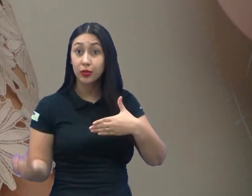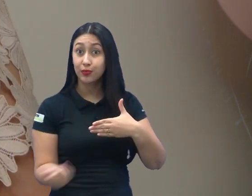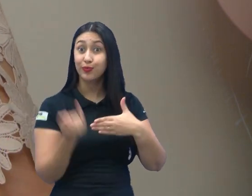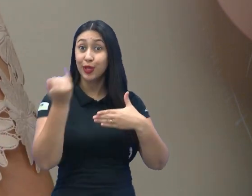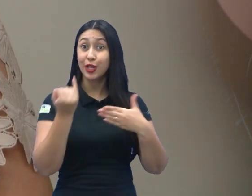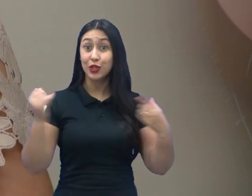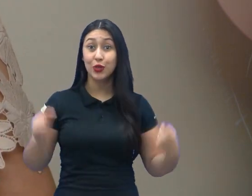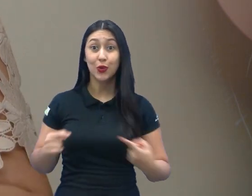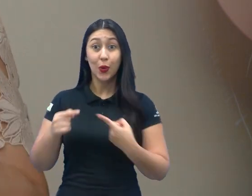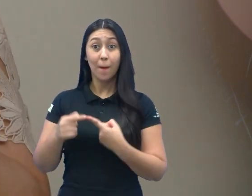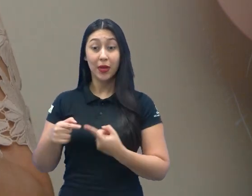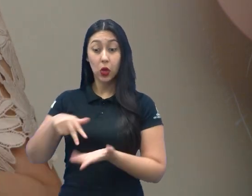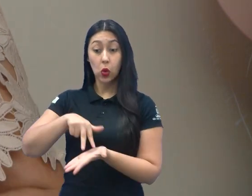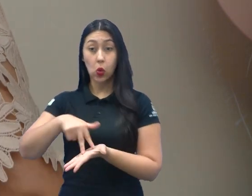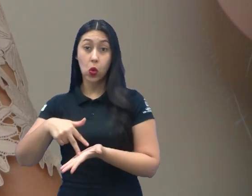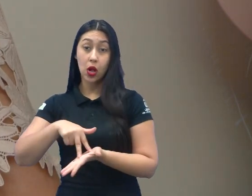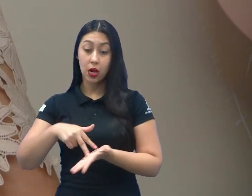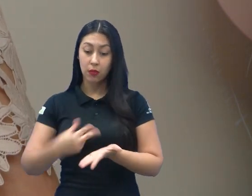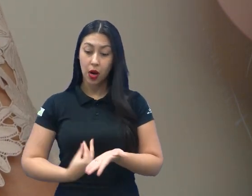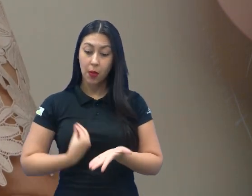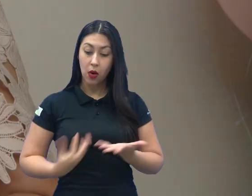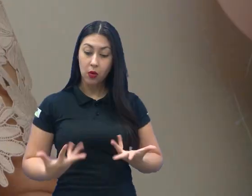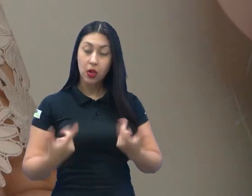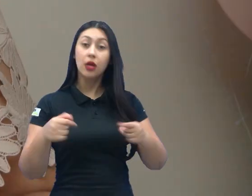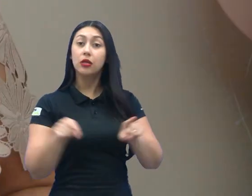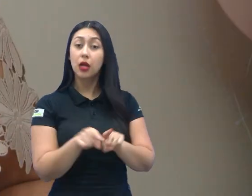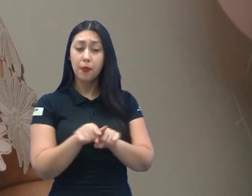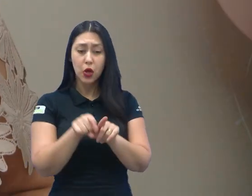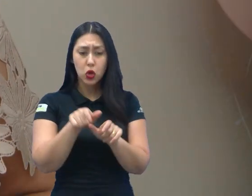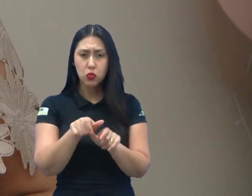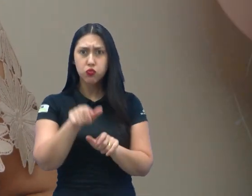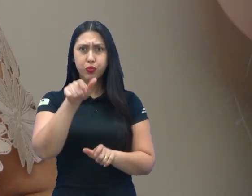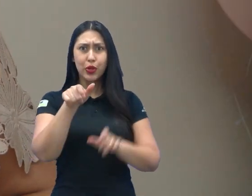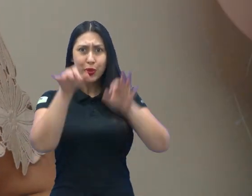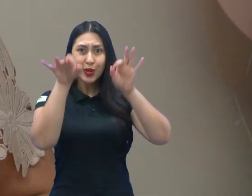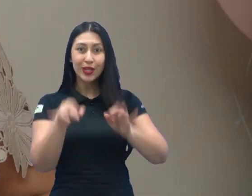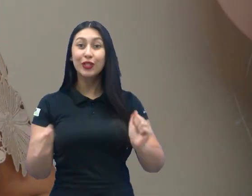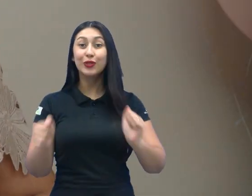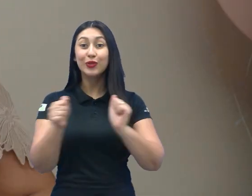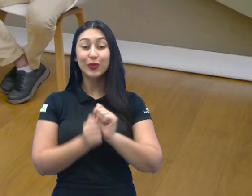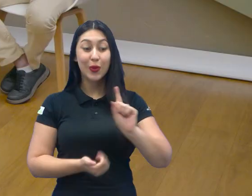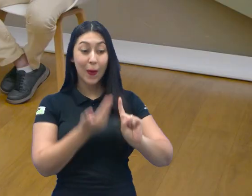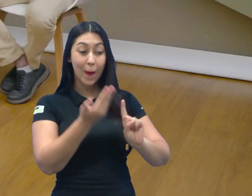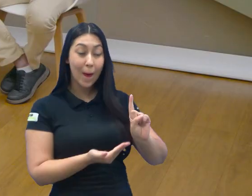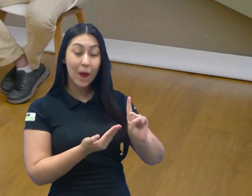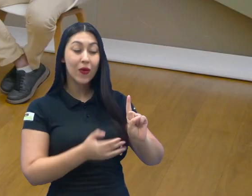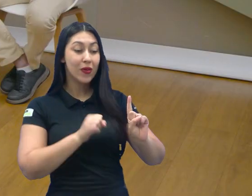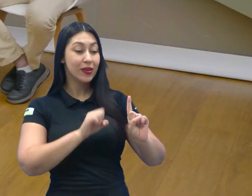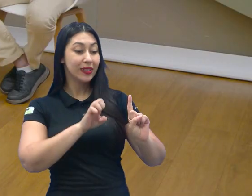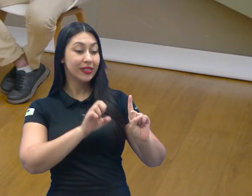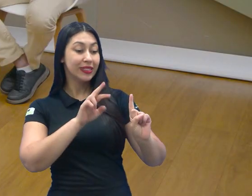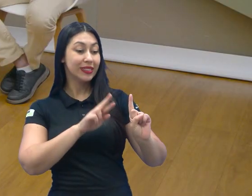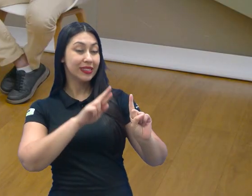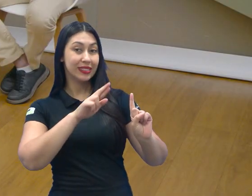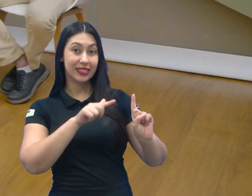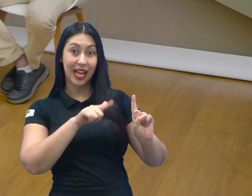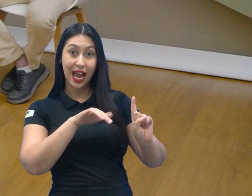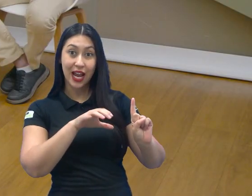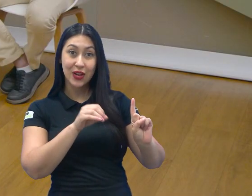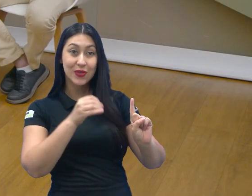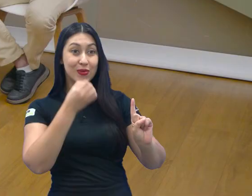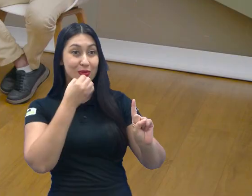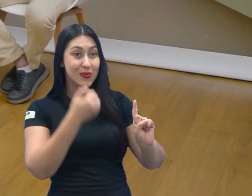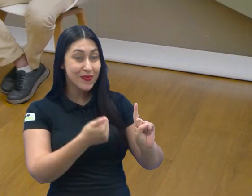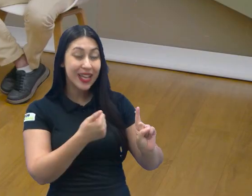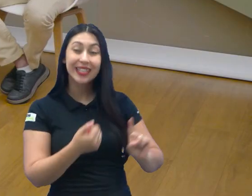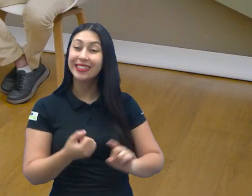equilíbrio, bem-estar e até a postura, com o Dr. Sérgio Barreto. Tudo bem, Dr. Sérgio? Tudo bem, como vai?